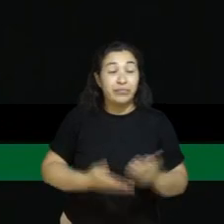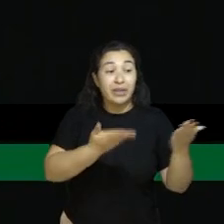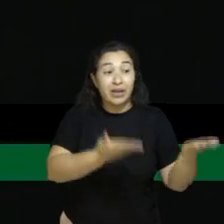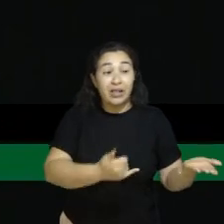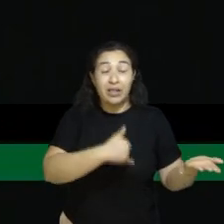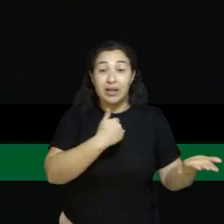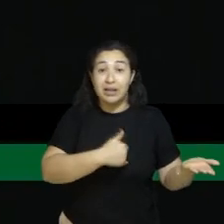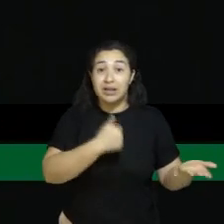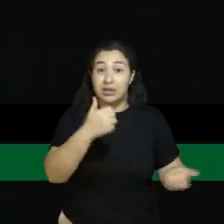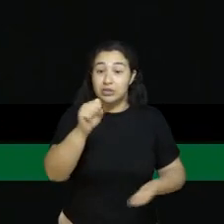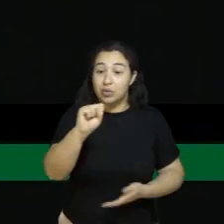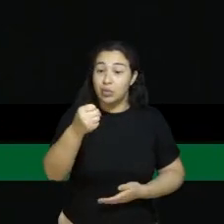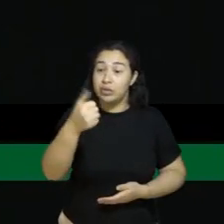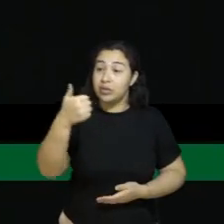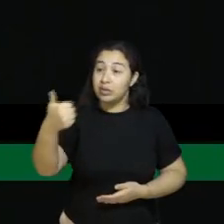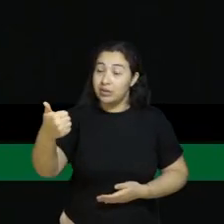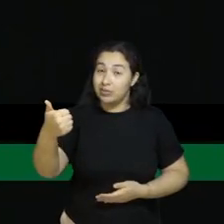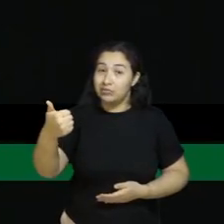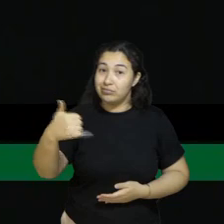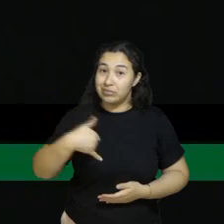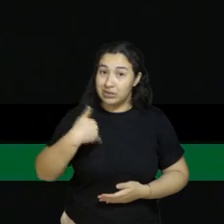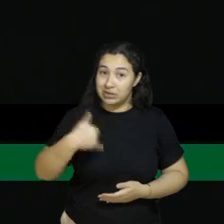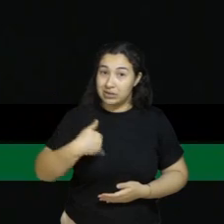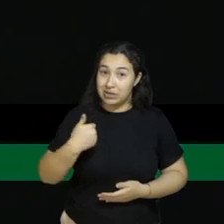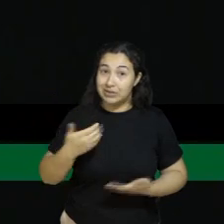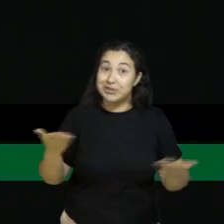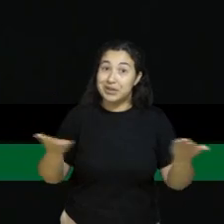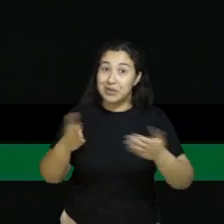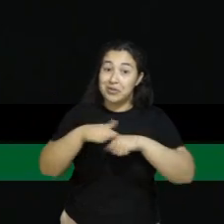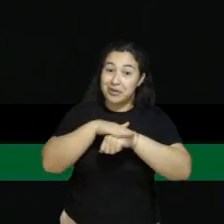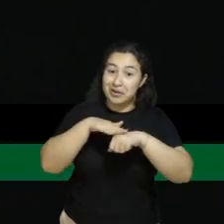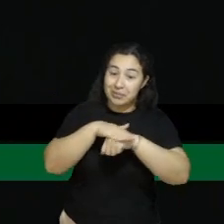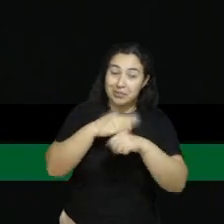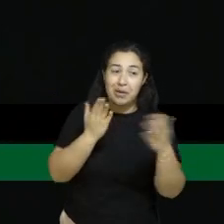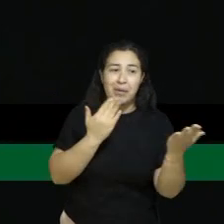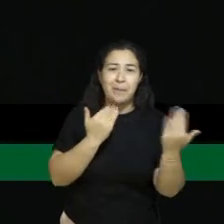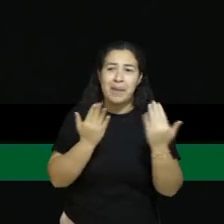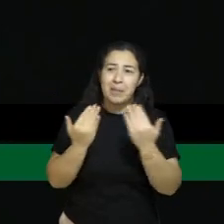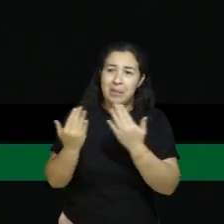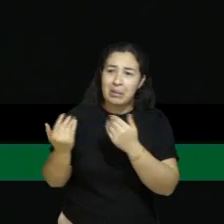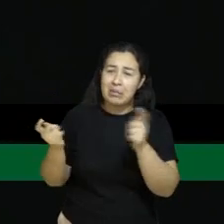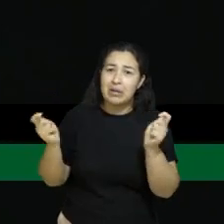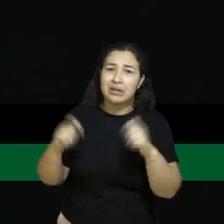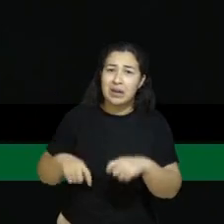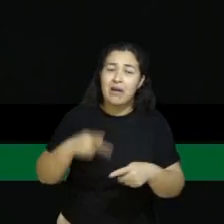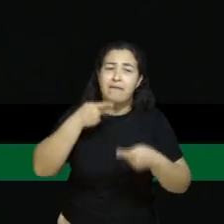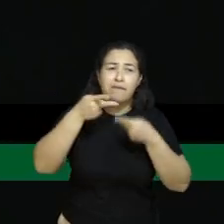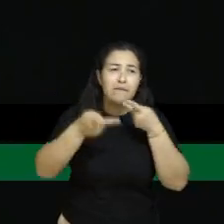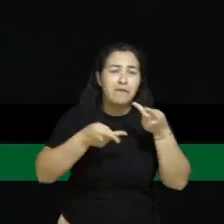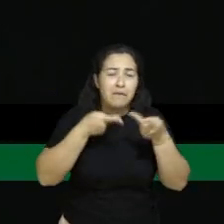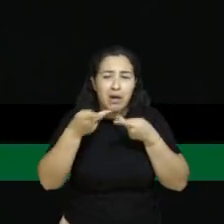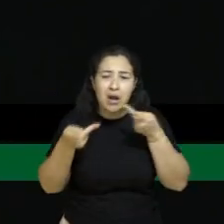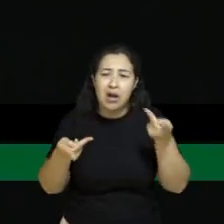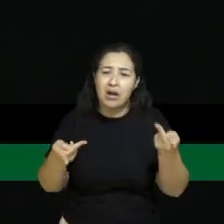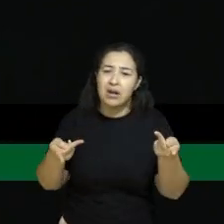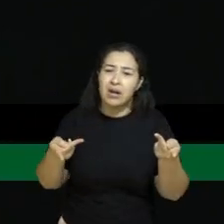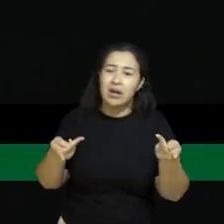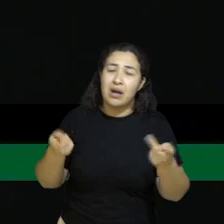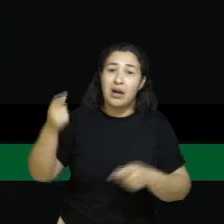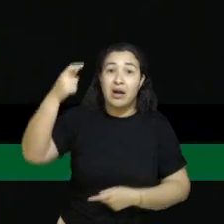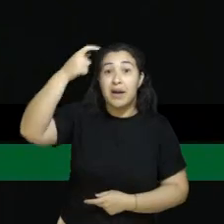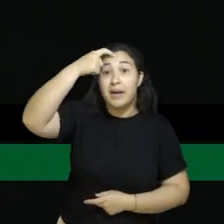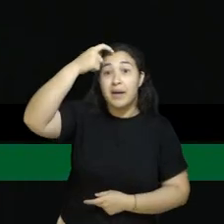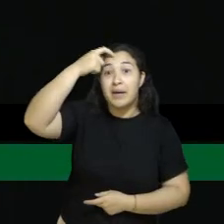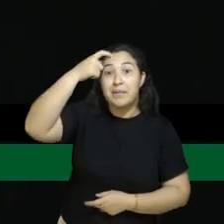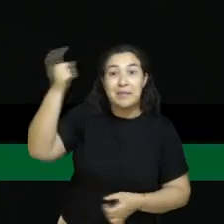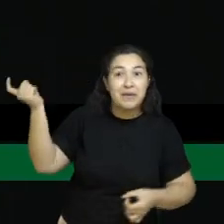81 anos e hoje ela conversa com seus filhos, ela fala conosco, ela recobrou a lucidez,